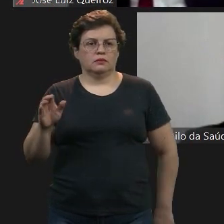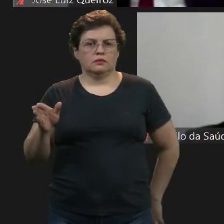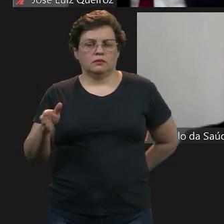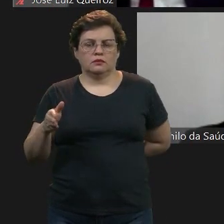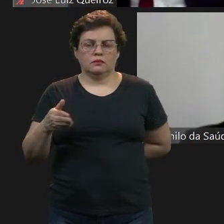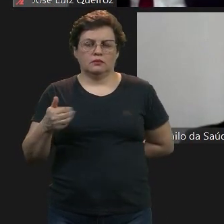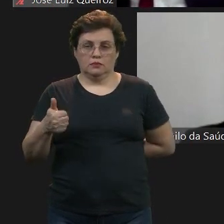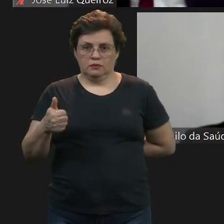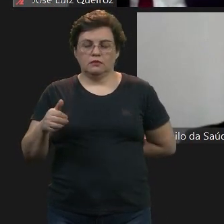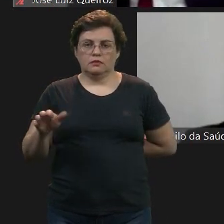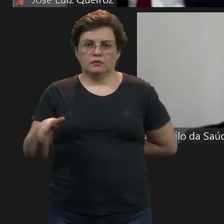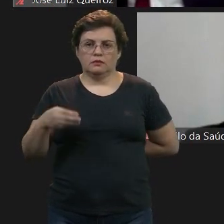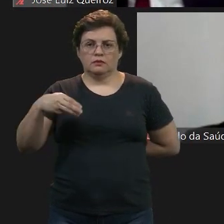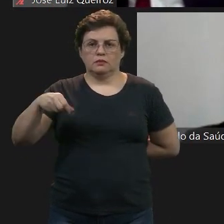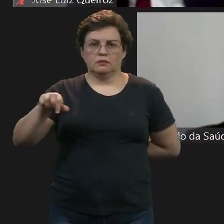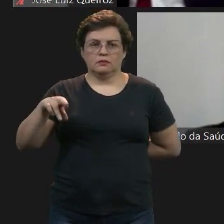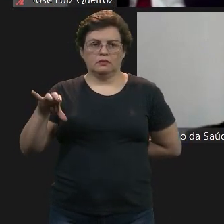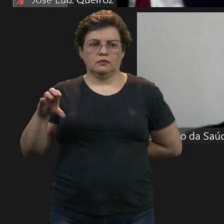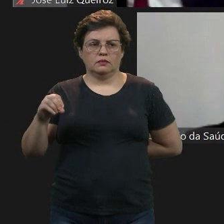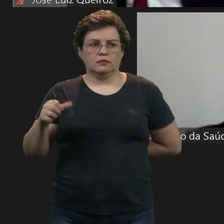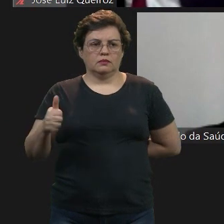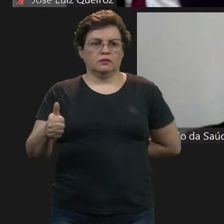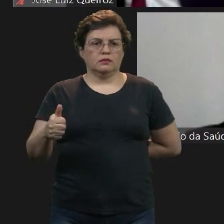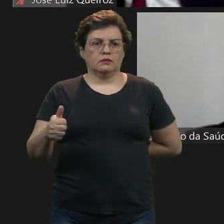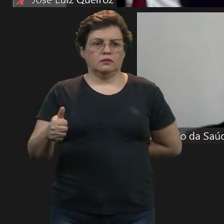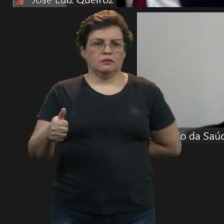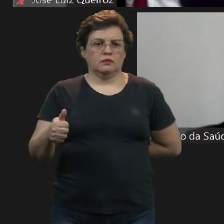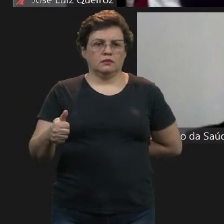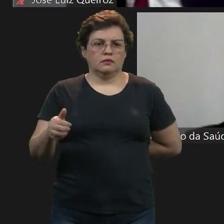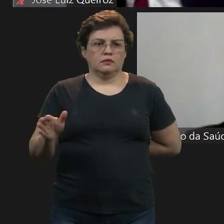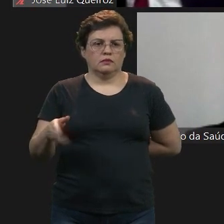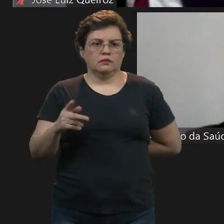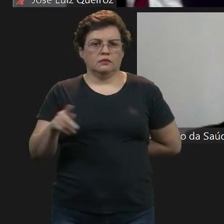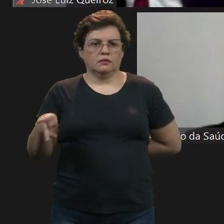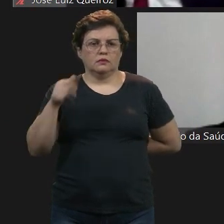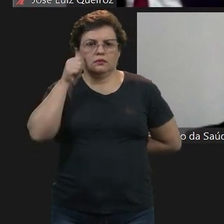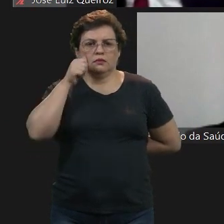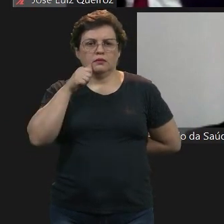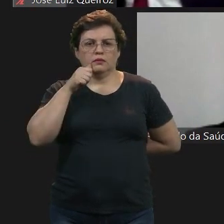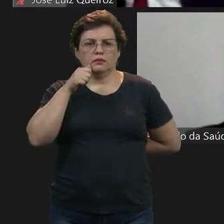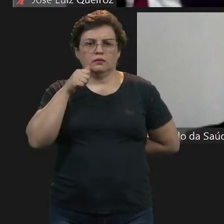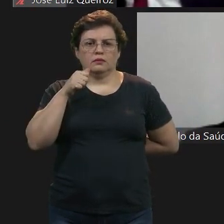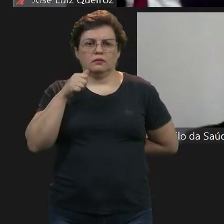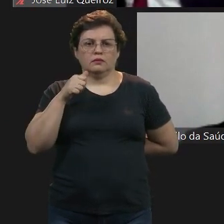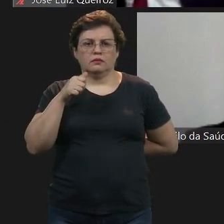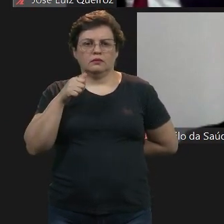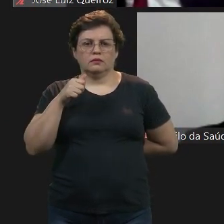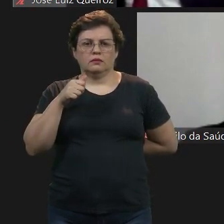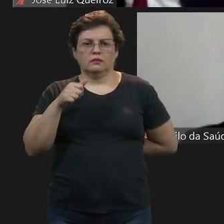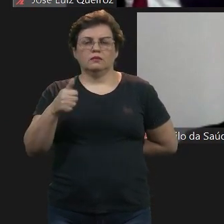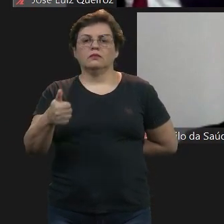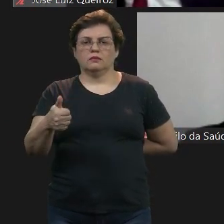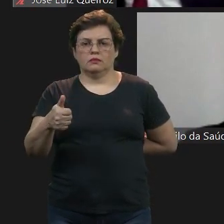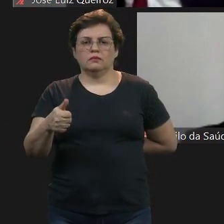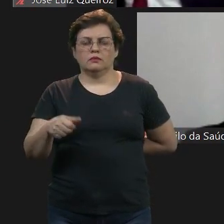Vereador Maurício Roberto. Sim. Vereadora professora Daniela.